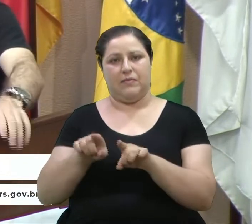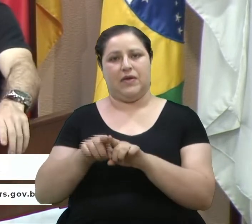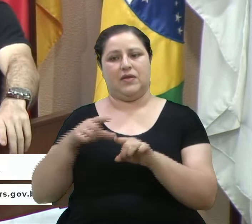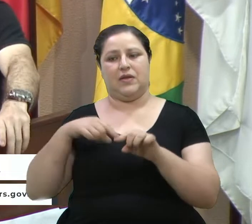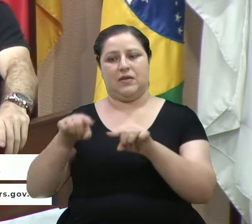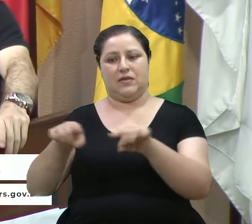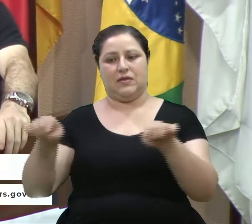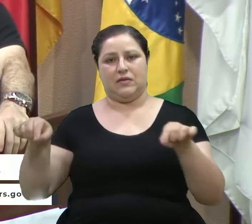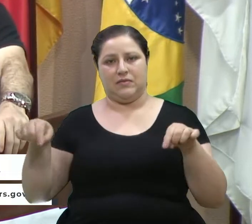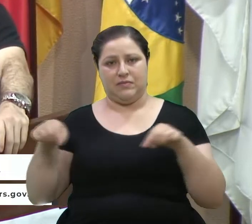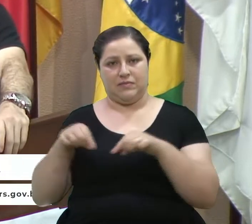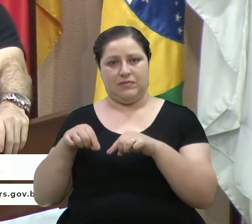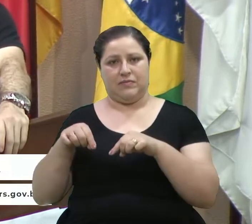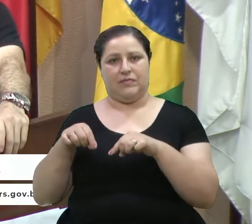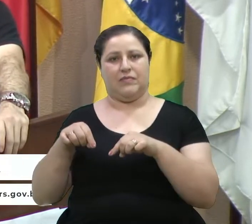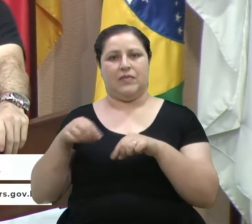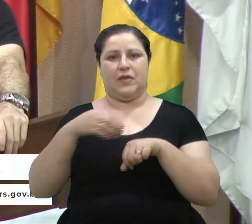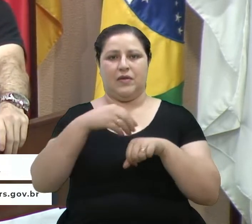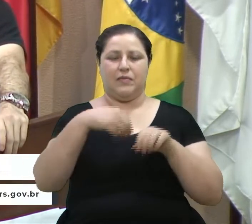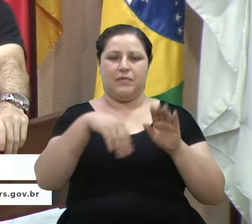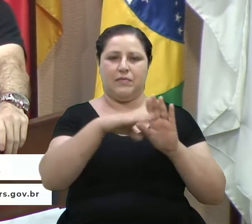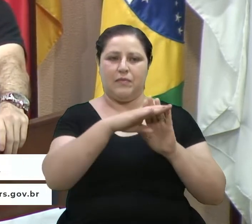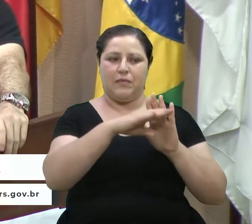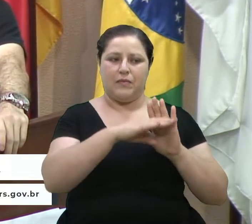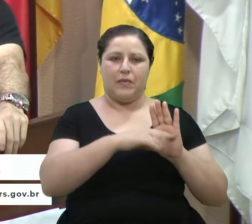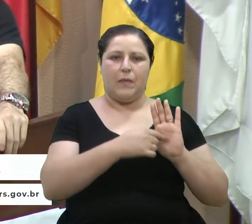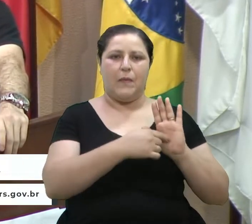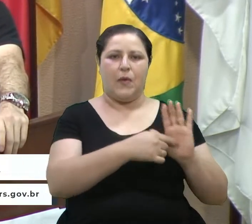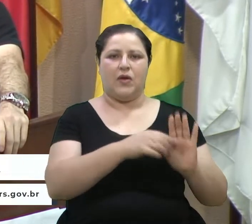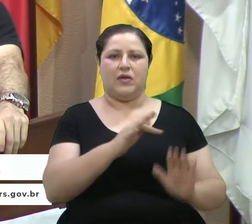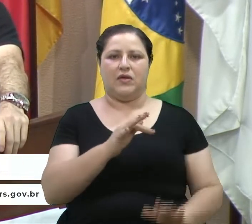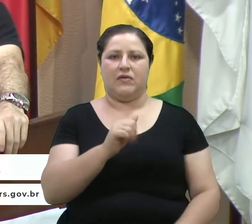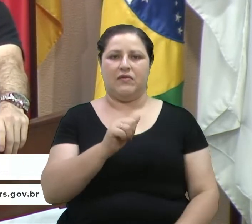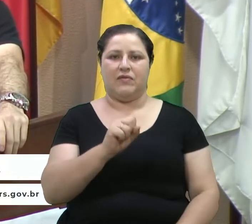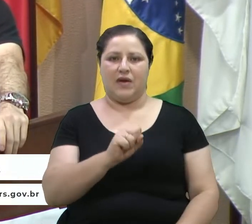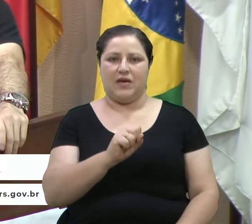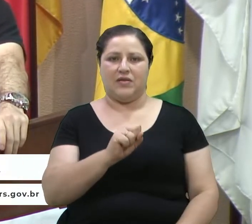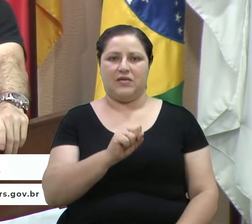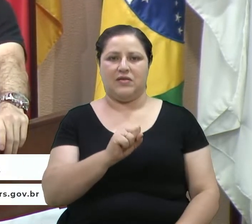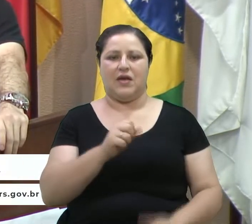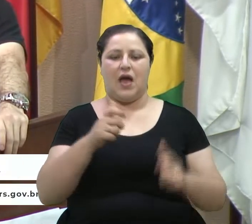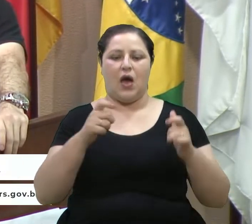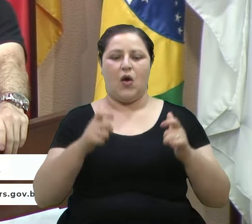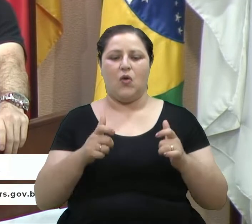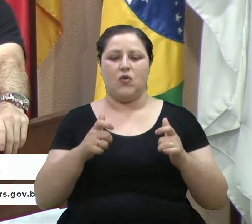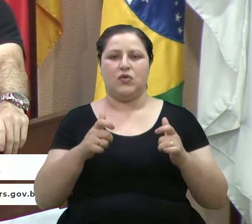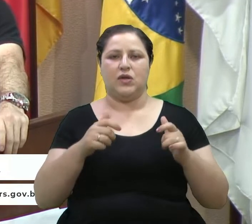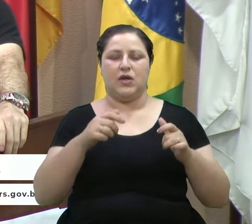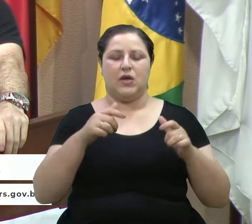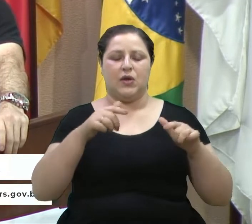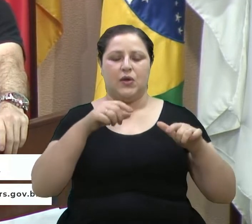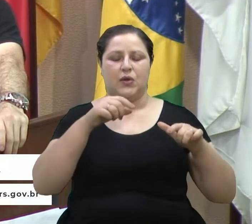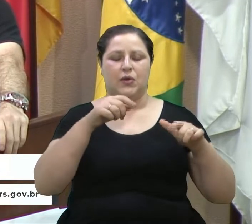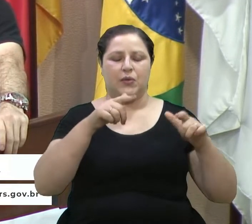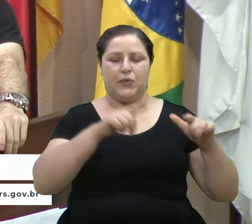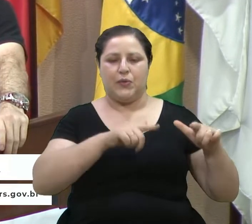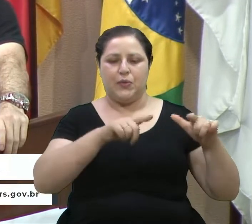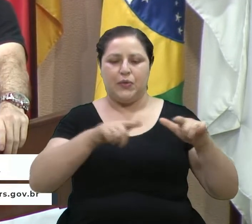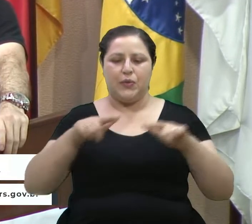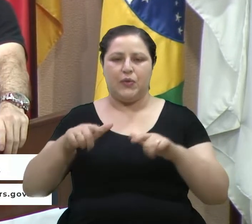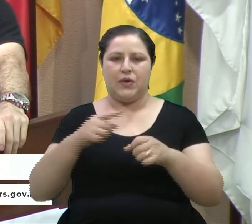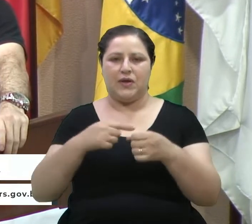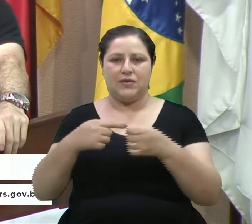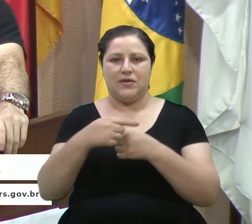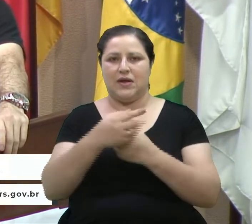estar listando para a FAS alguns pontos da cidade onde tem bastante moradores de rua, alguns merecem auxílio e querem sair dessa